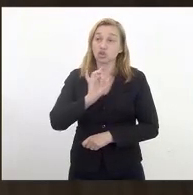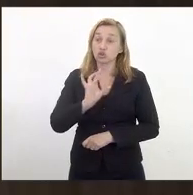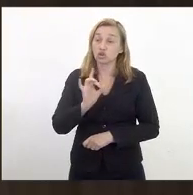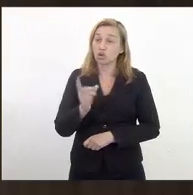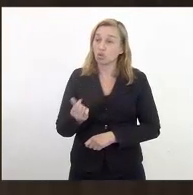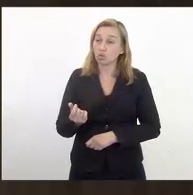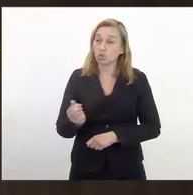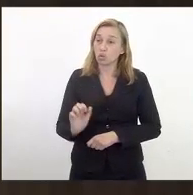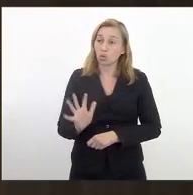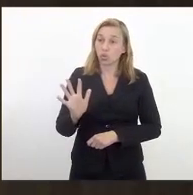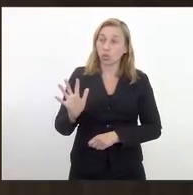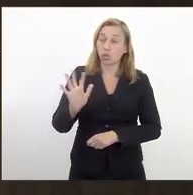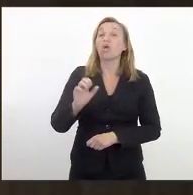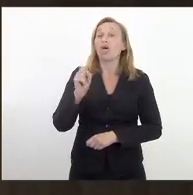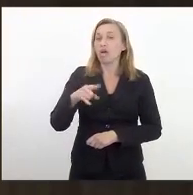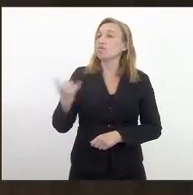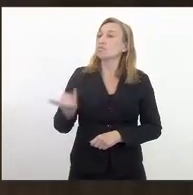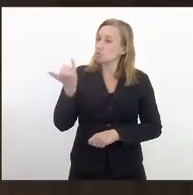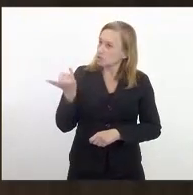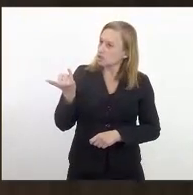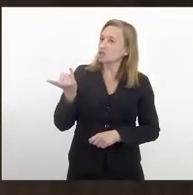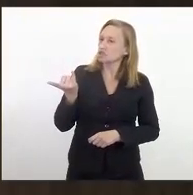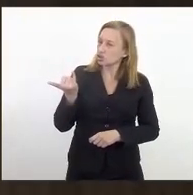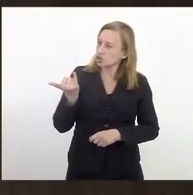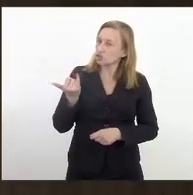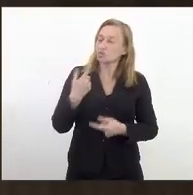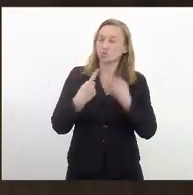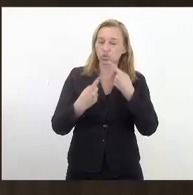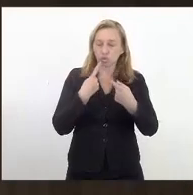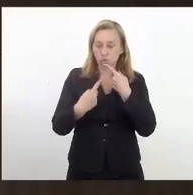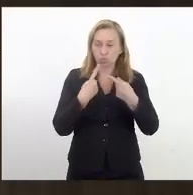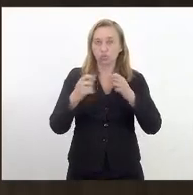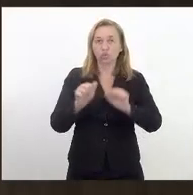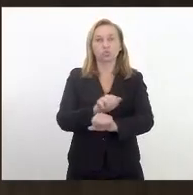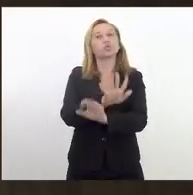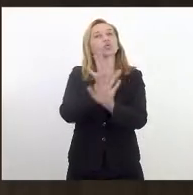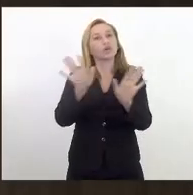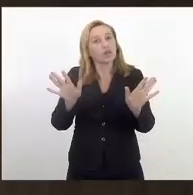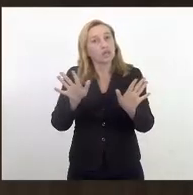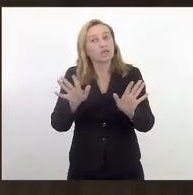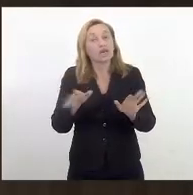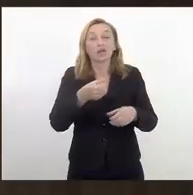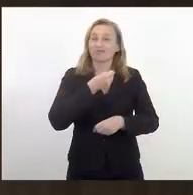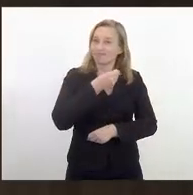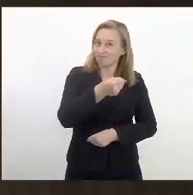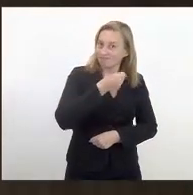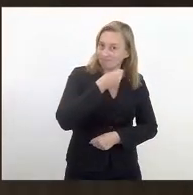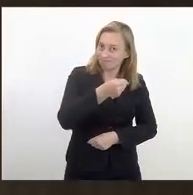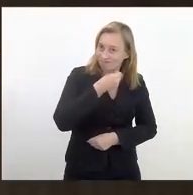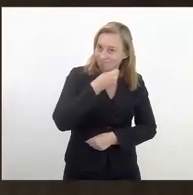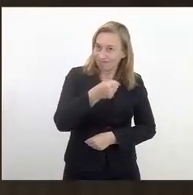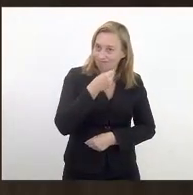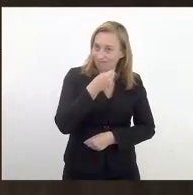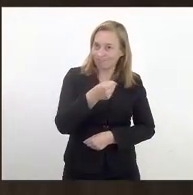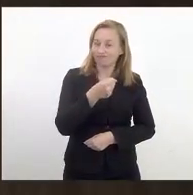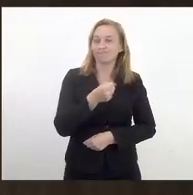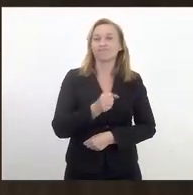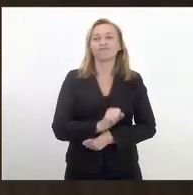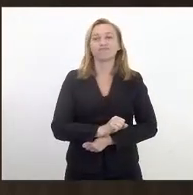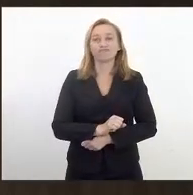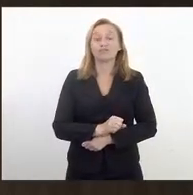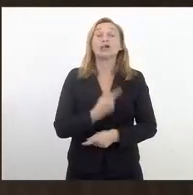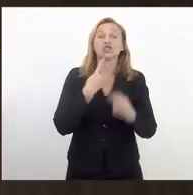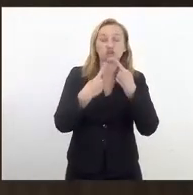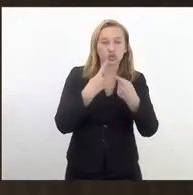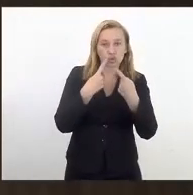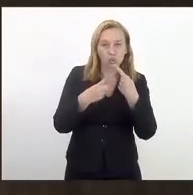e portanto é importante fazer se bate com abertura com clareza que a imprensa falte à Assembleia Legislativa